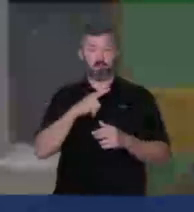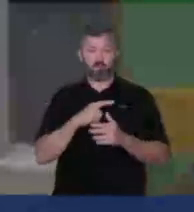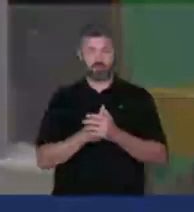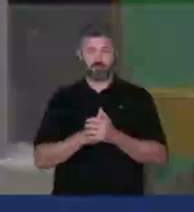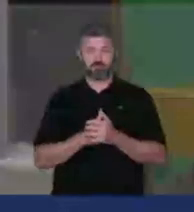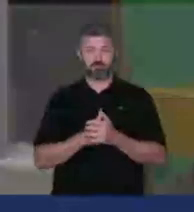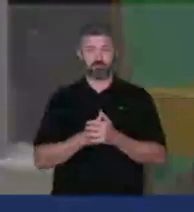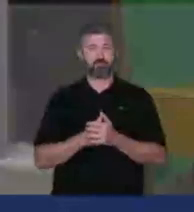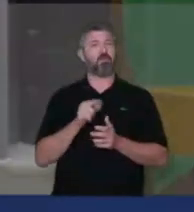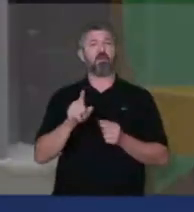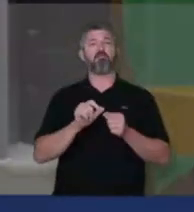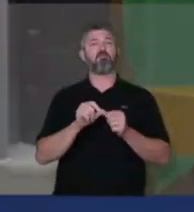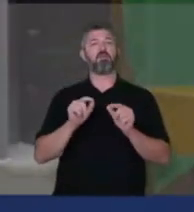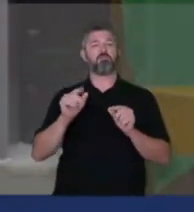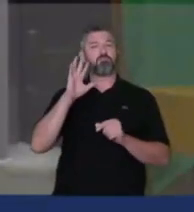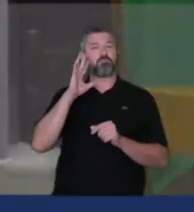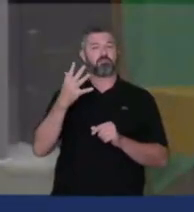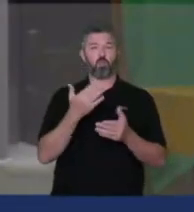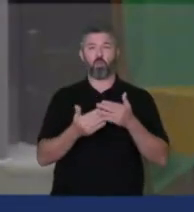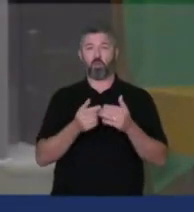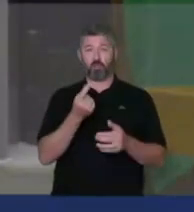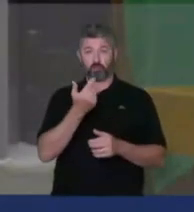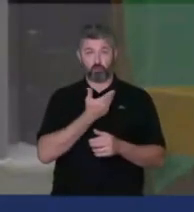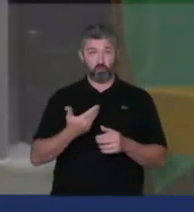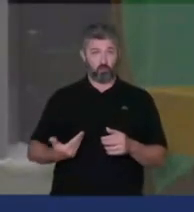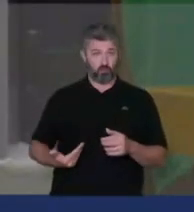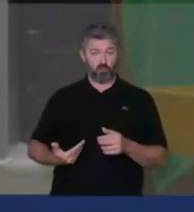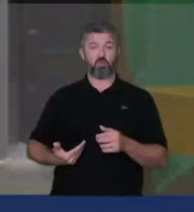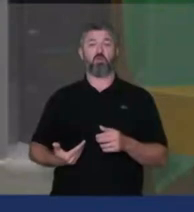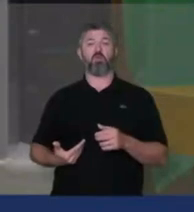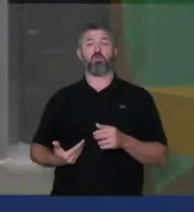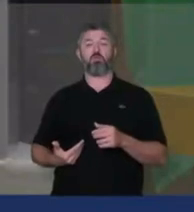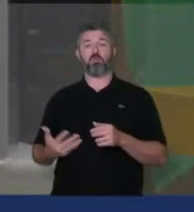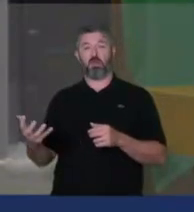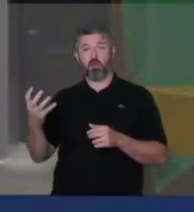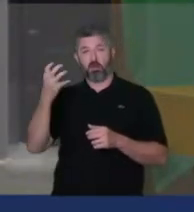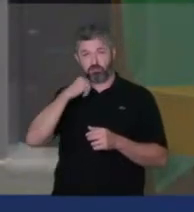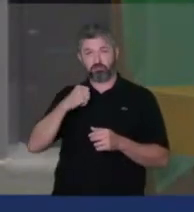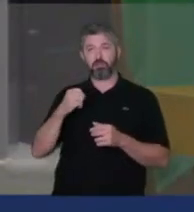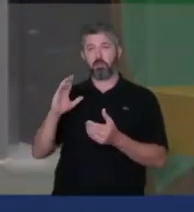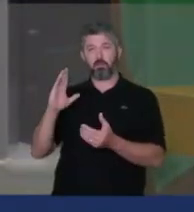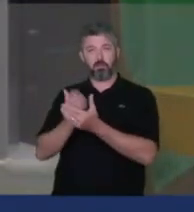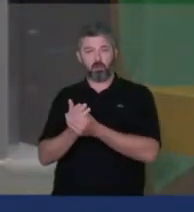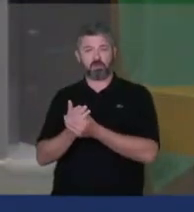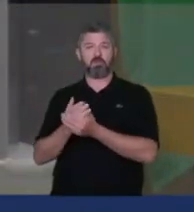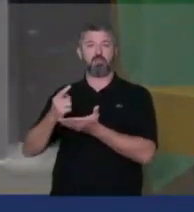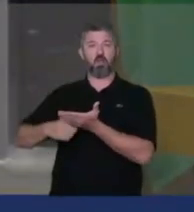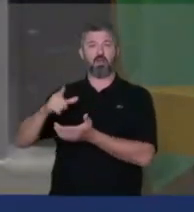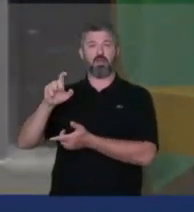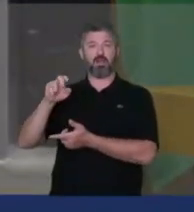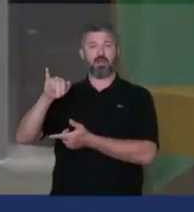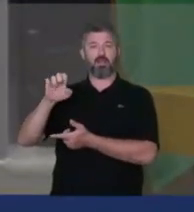ele vai determinar que os recursos públicos que foram recuperados em acordo de leniência e